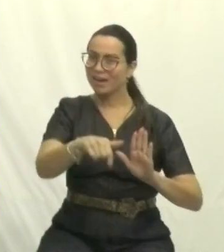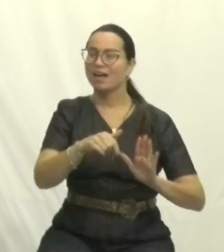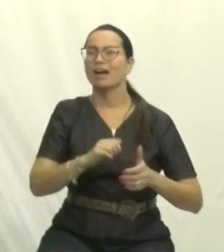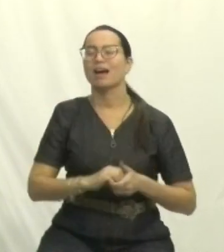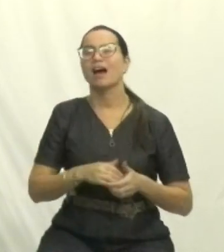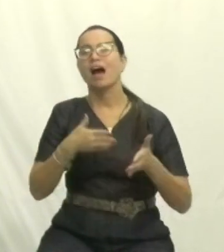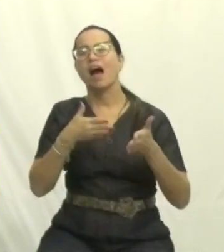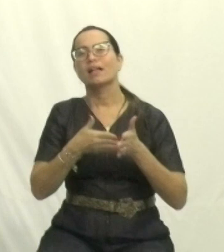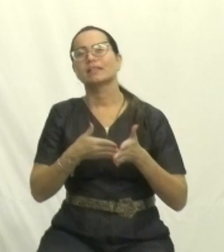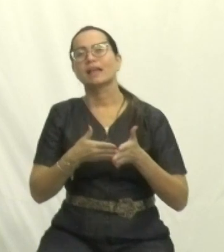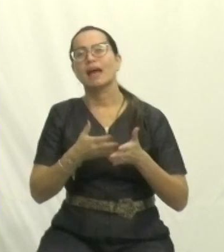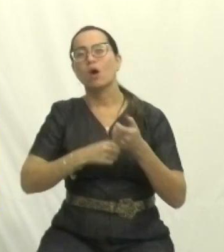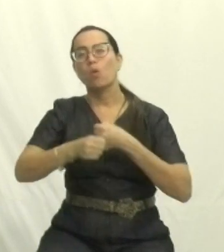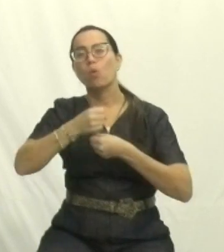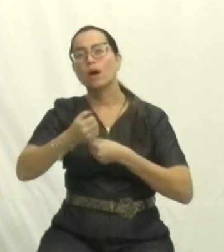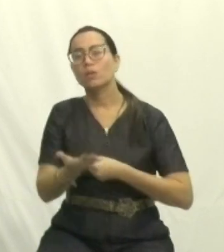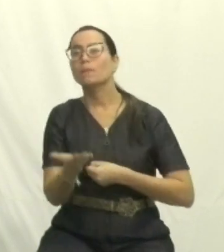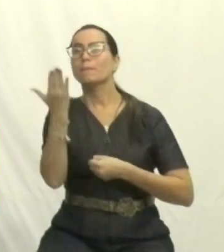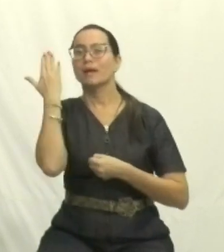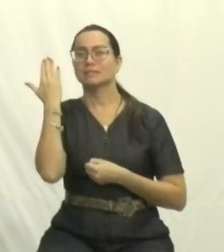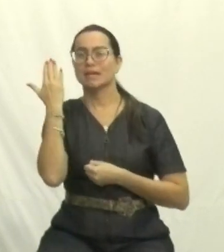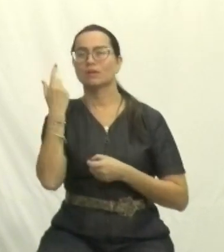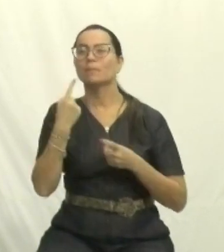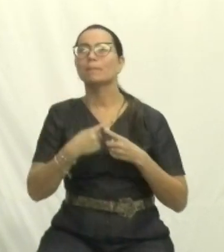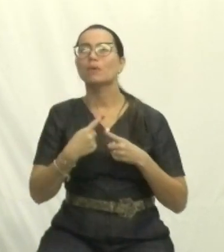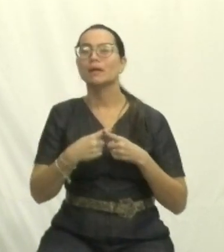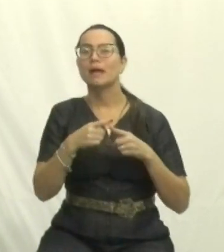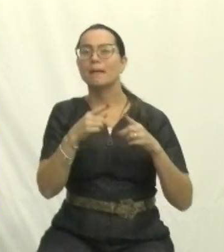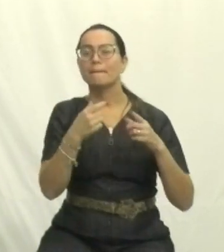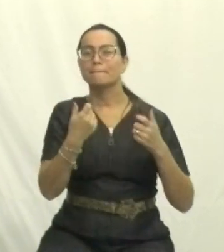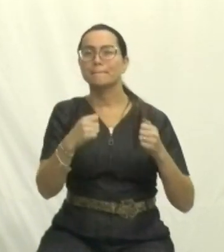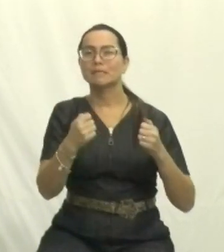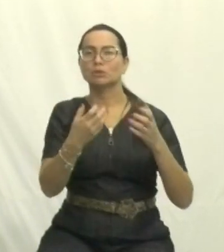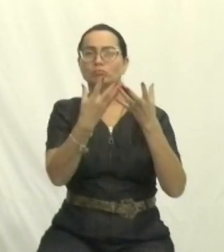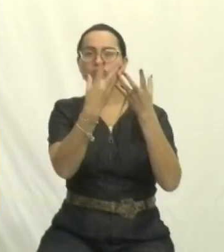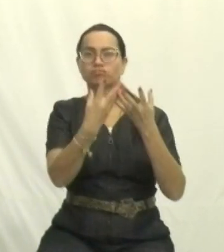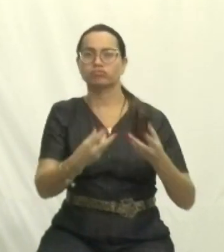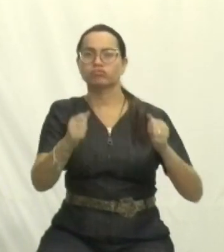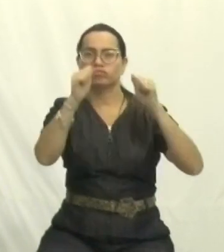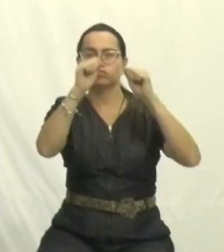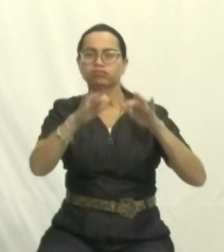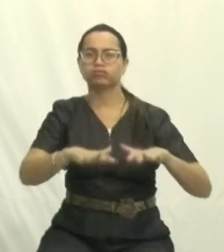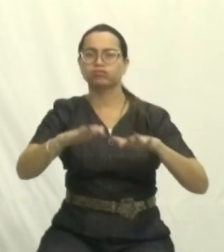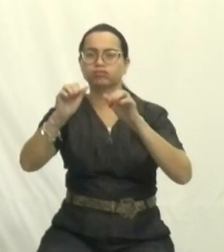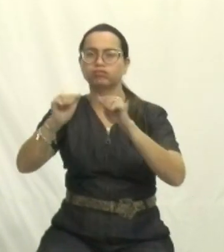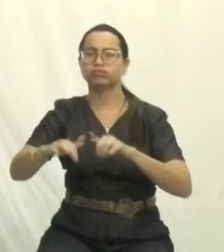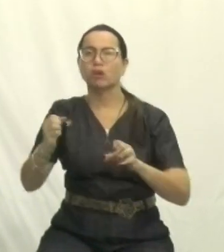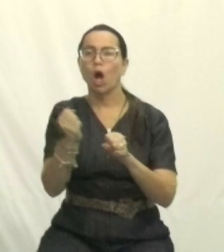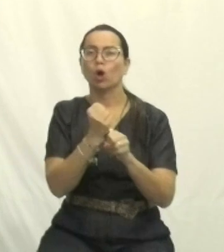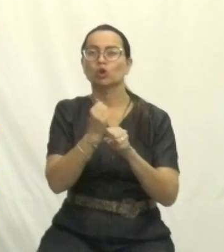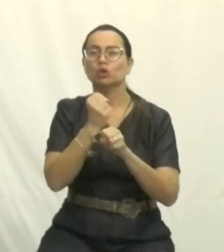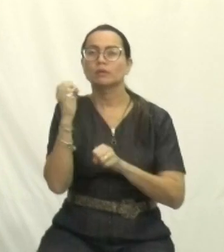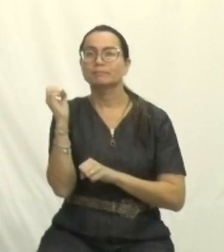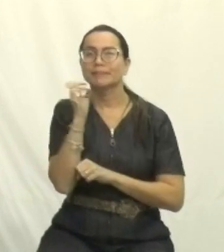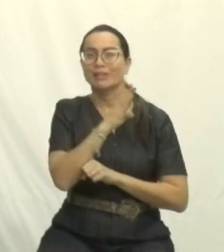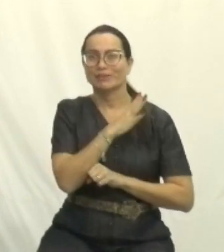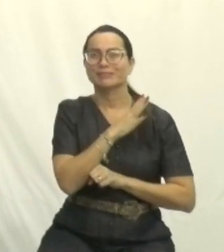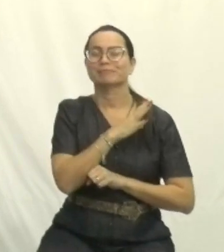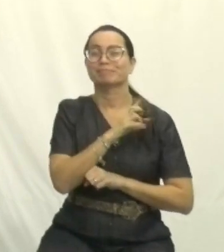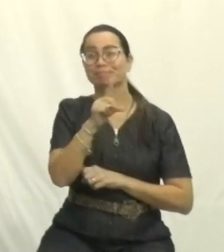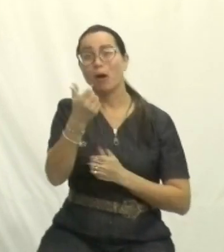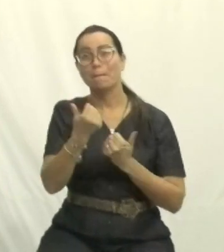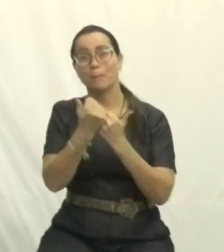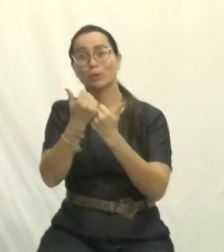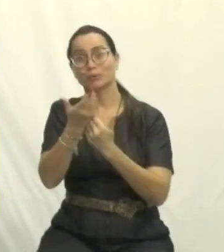até o ano passado, onde a gente fez uma destruição daquela estrutura, né, com o apoio dos senhores também,